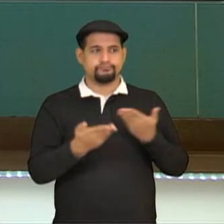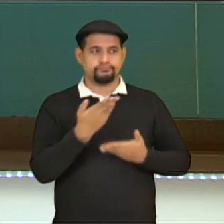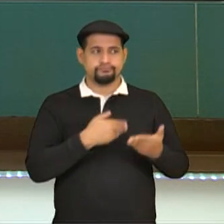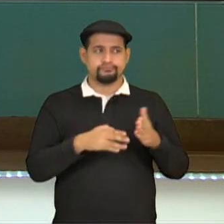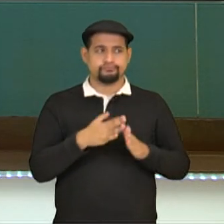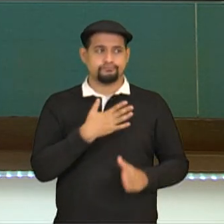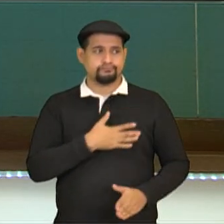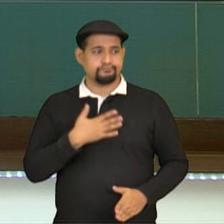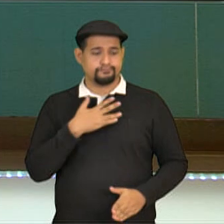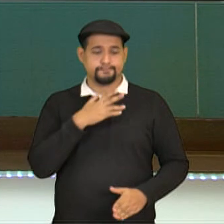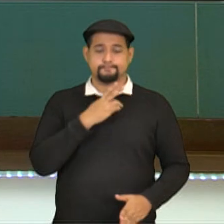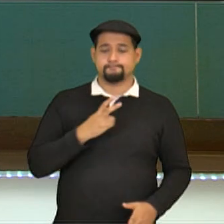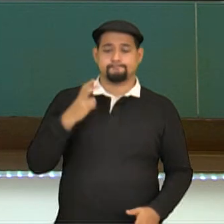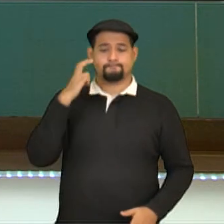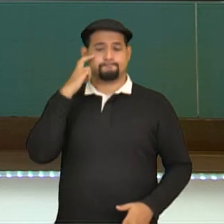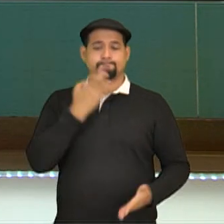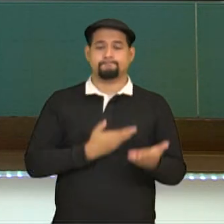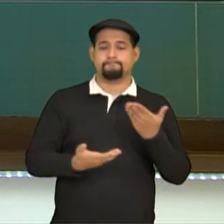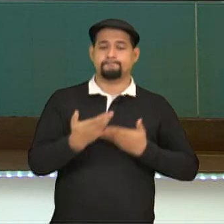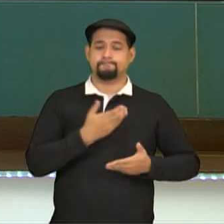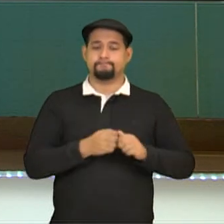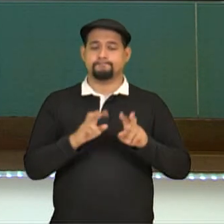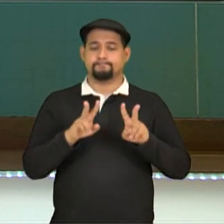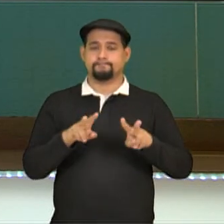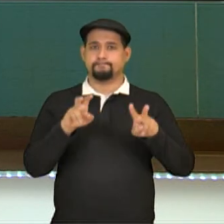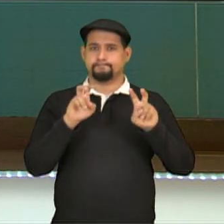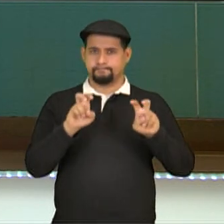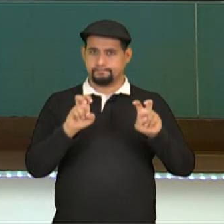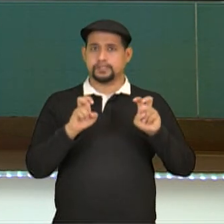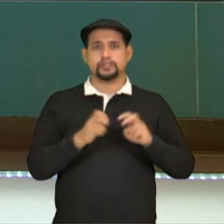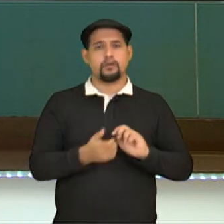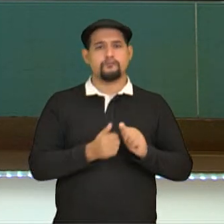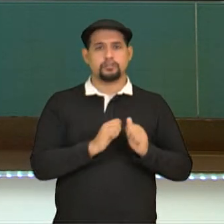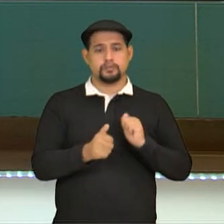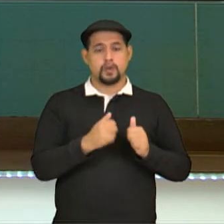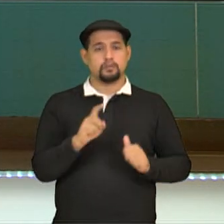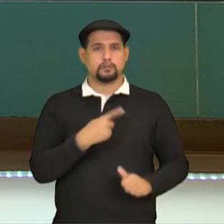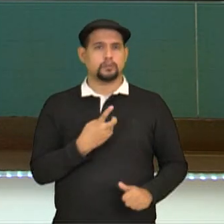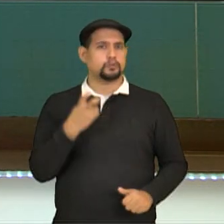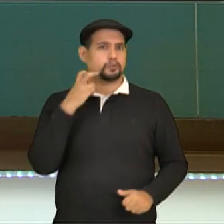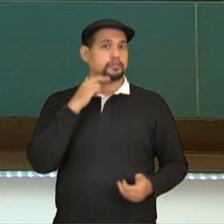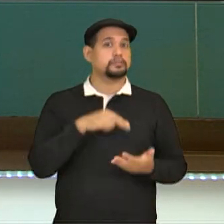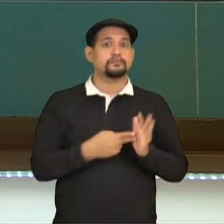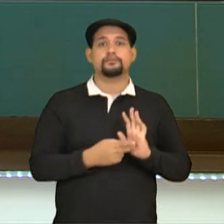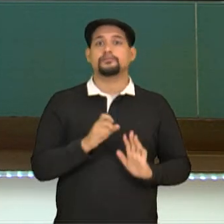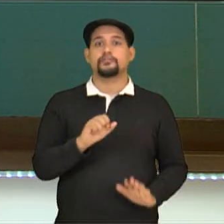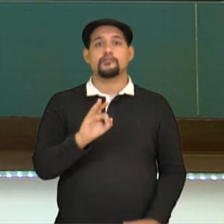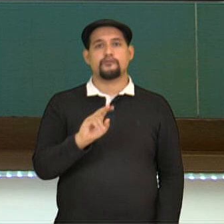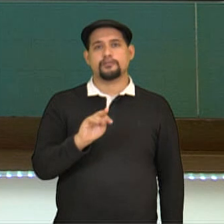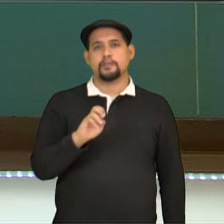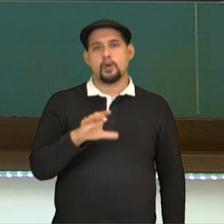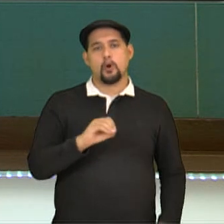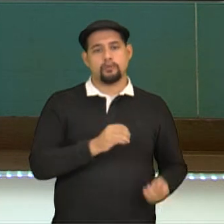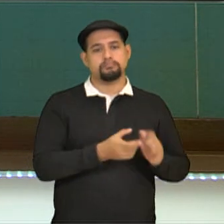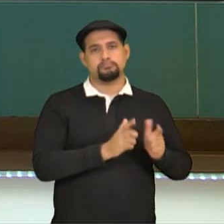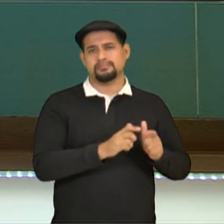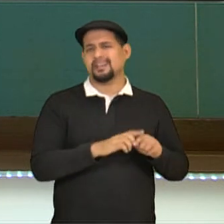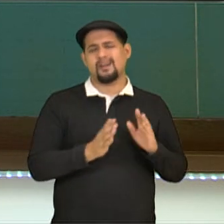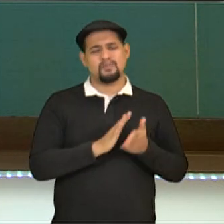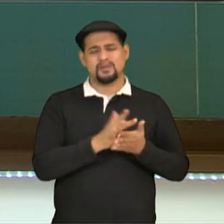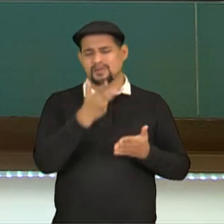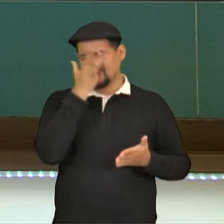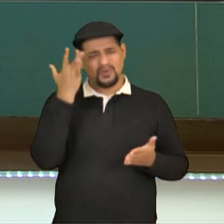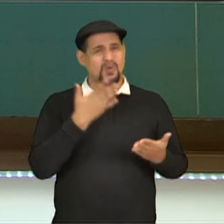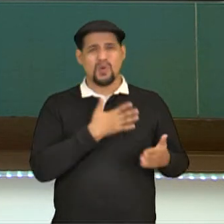mesmos gostos culturais, nesse caso relacionado a esse aspecto da nossa cultura, que é o futebol, né? Nem todos